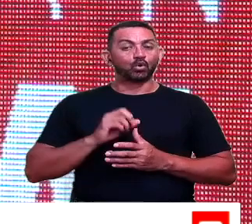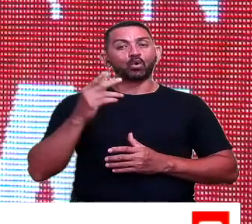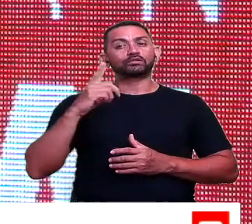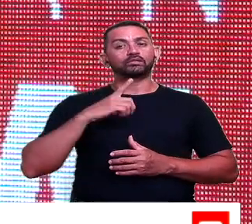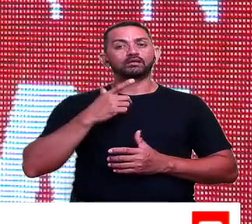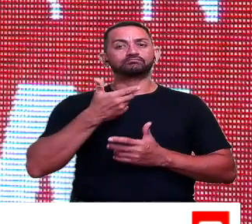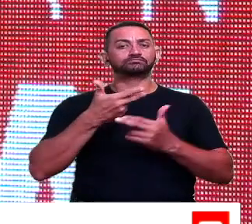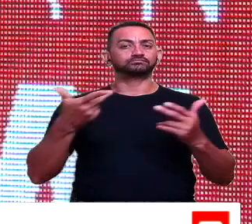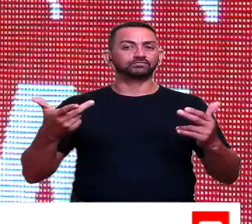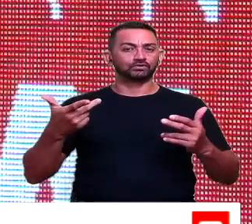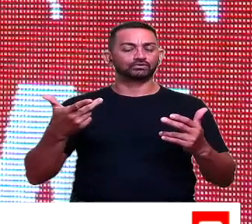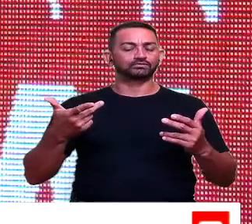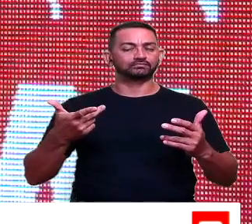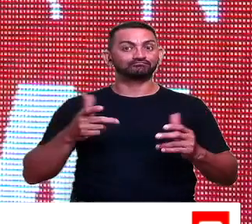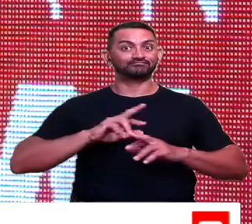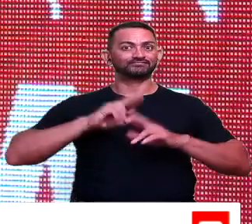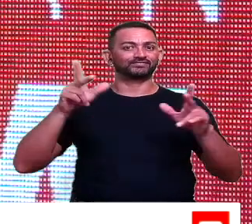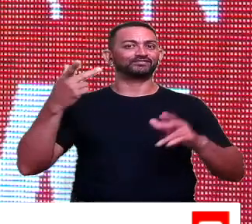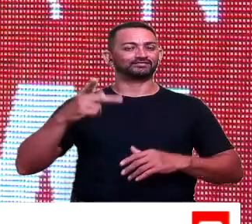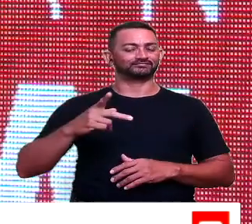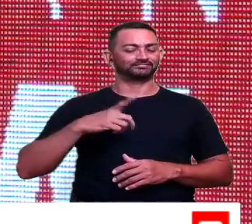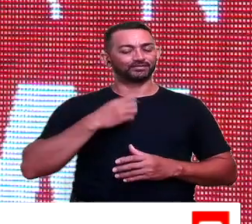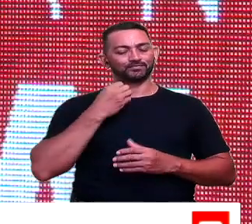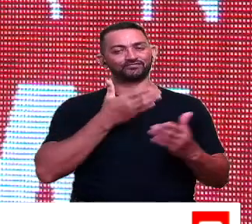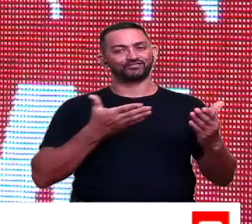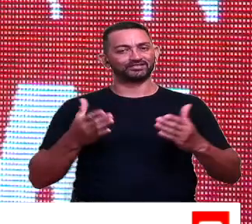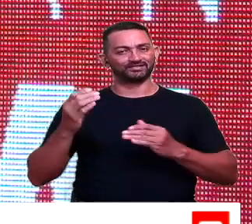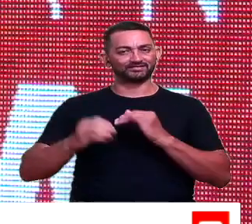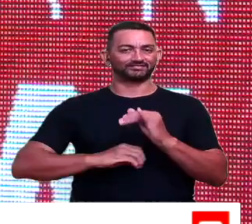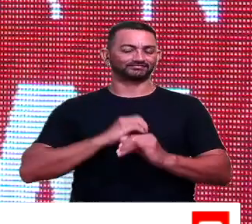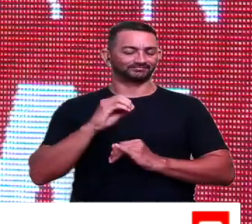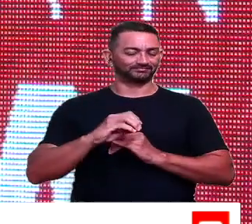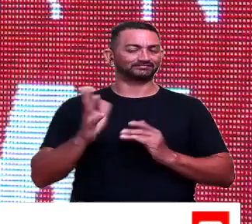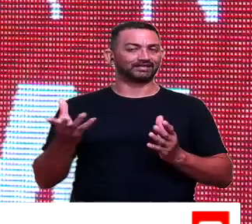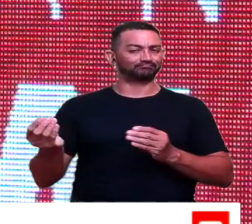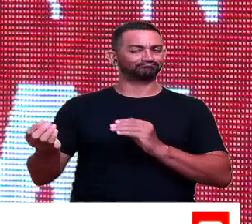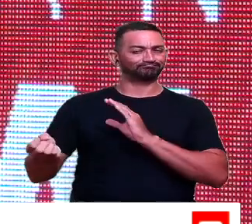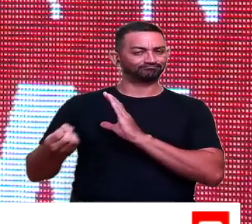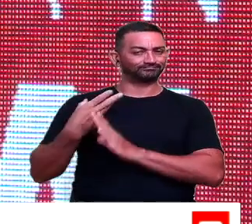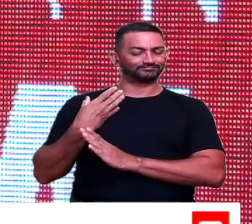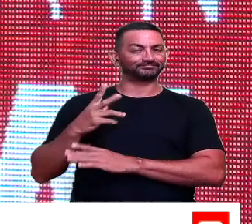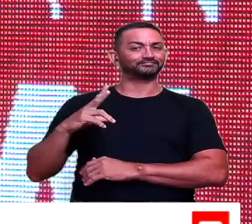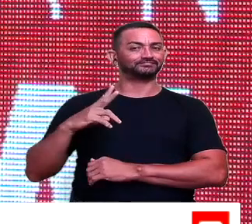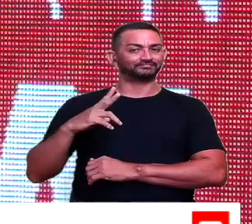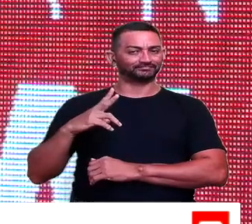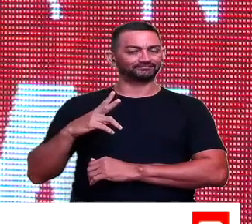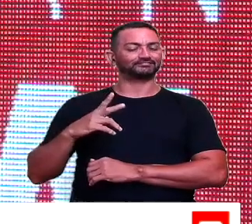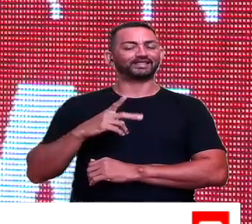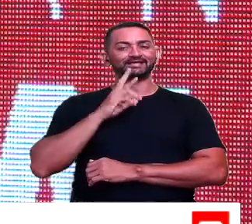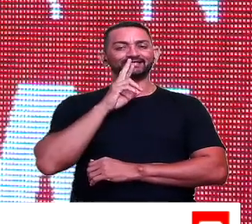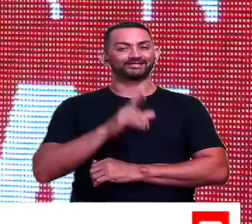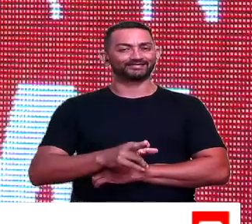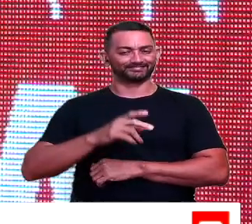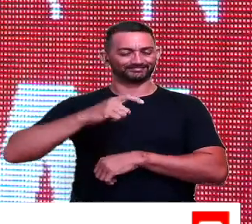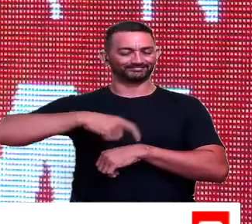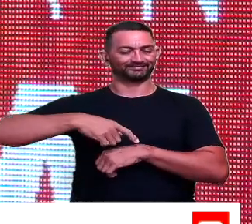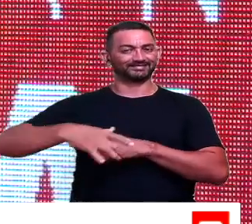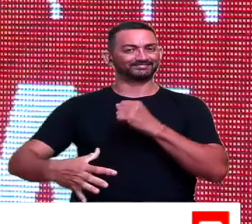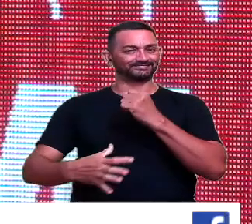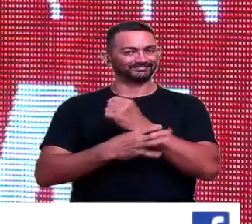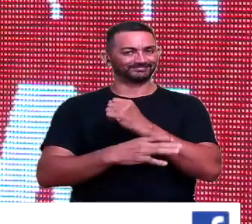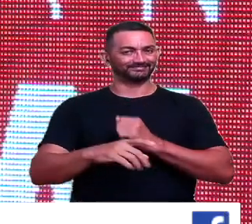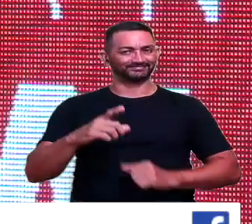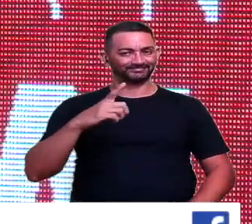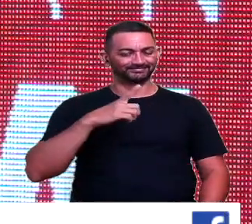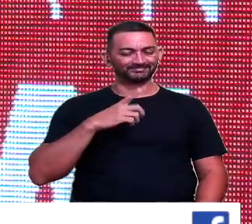ou tem algo inusitado na nossa cidade Olá bem-vindo Imperatriz online pode mandar no nosso inbox que você será respondido